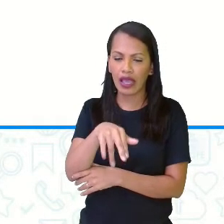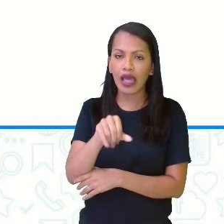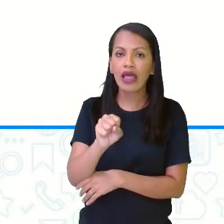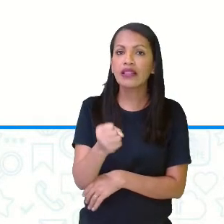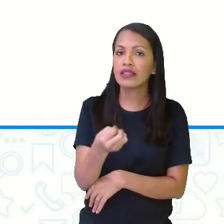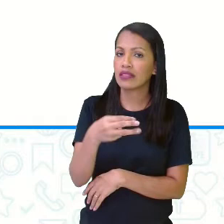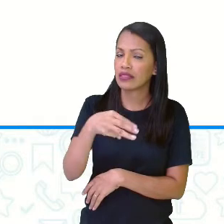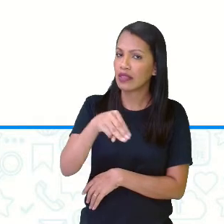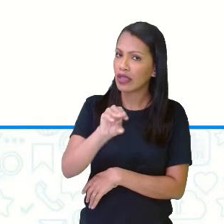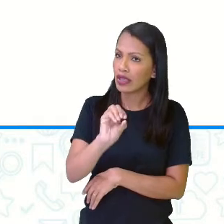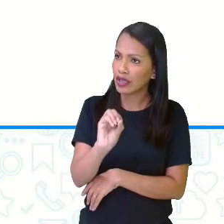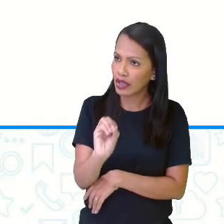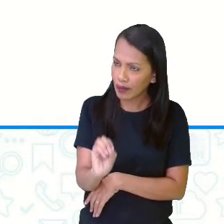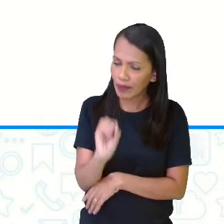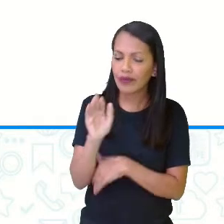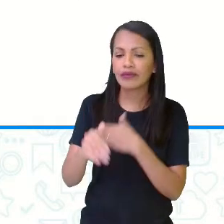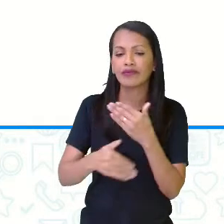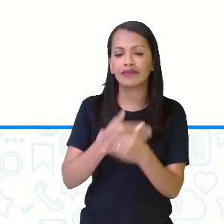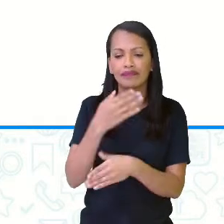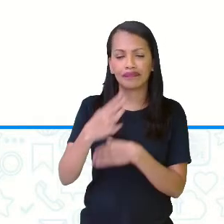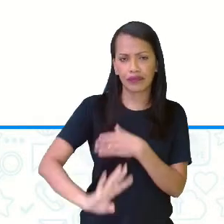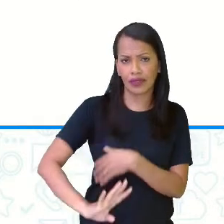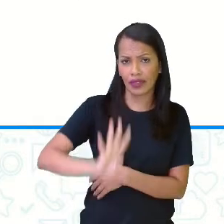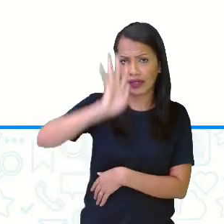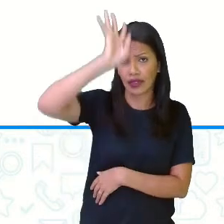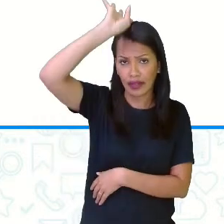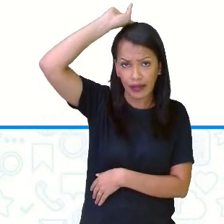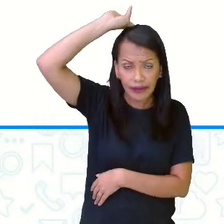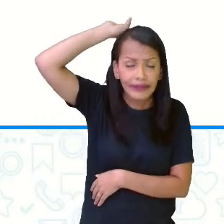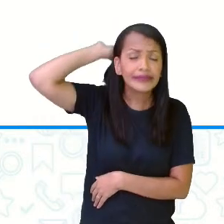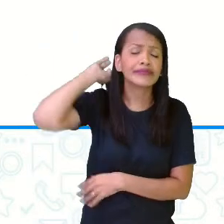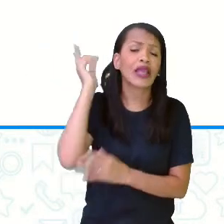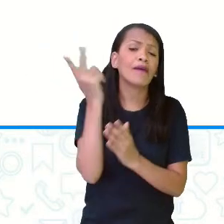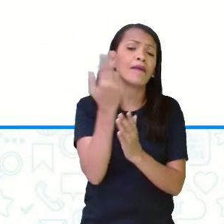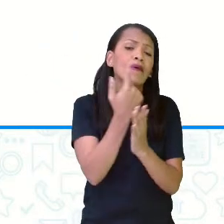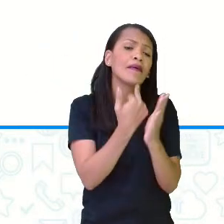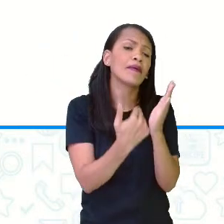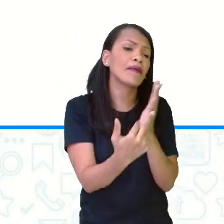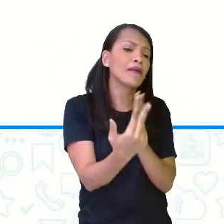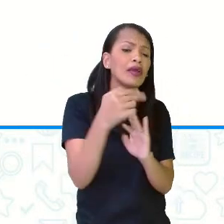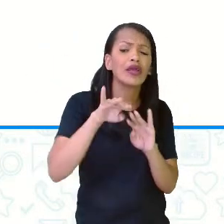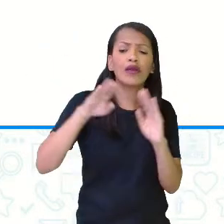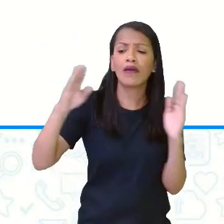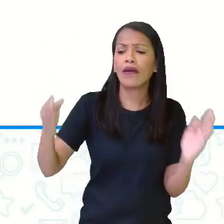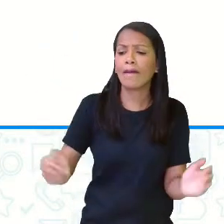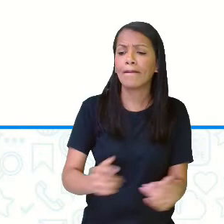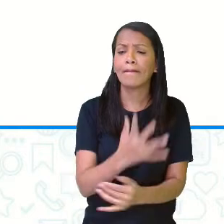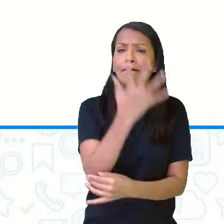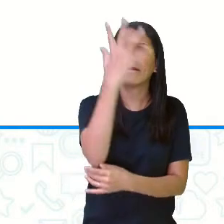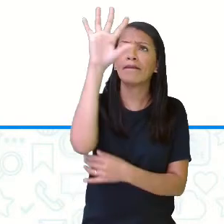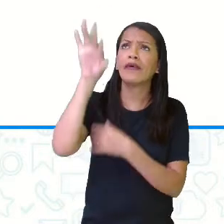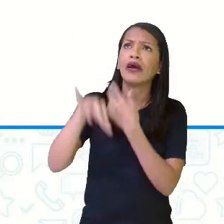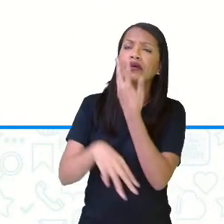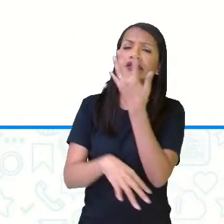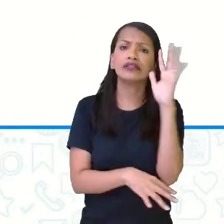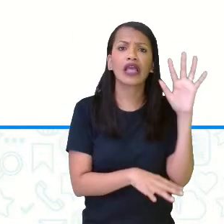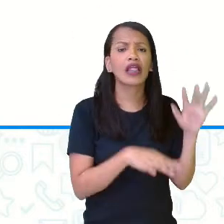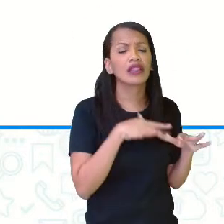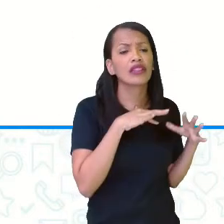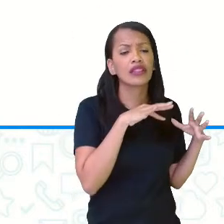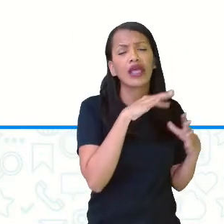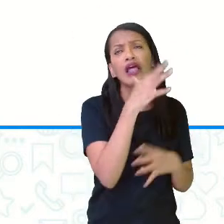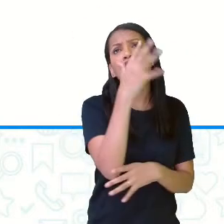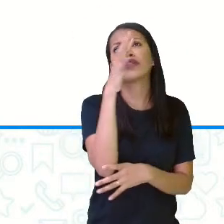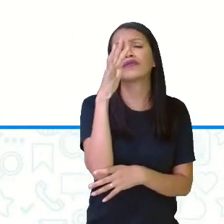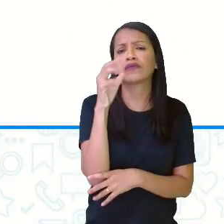pintura e desenvolveram uma pintura com linguagem própria, mais rebuscada, acrescentaram cenários, paisagem, natureza morta e